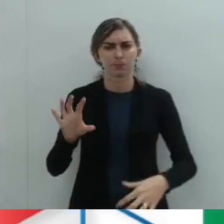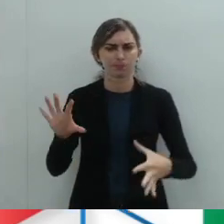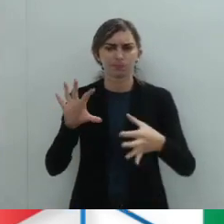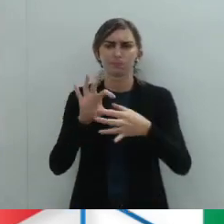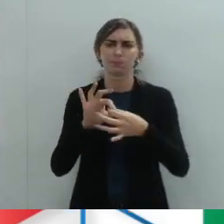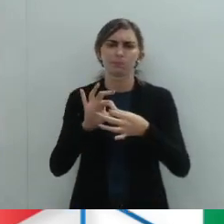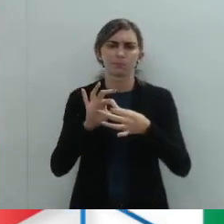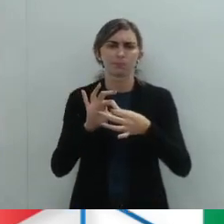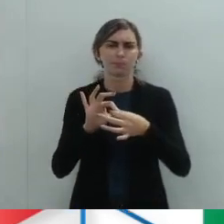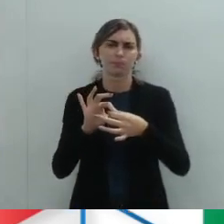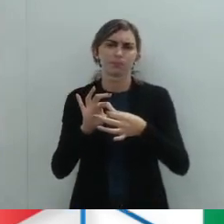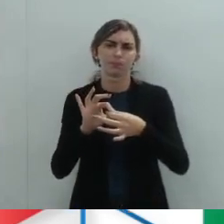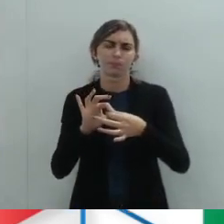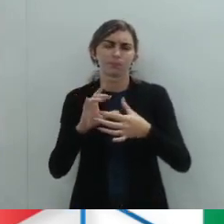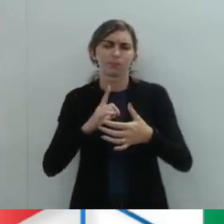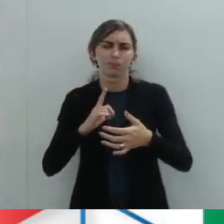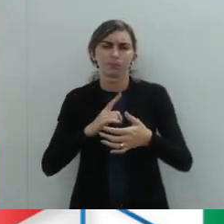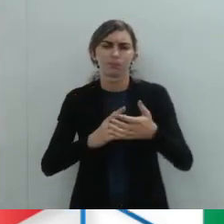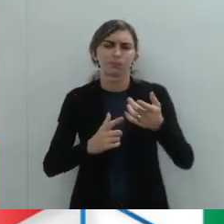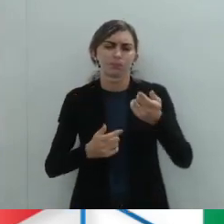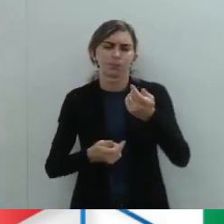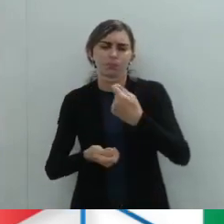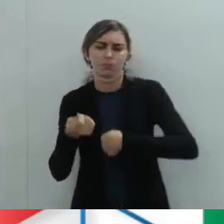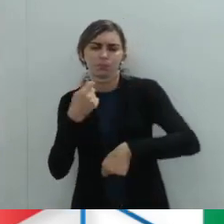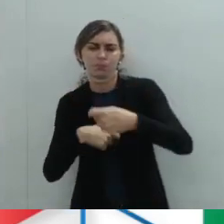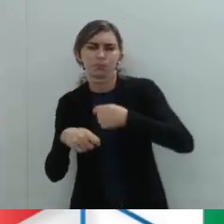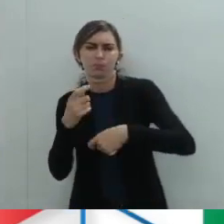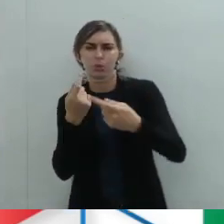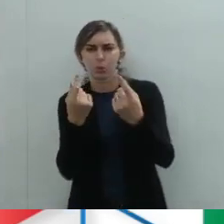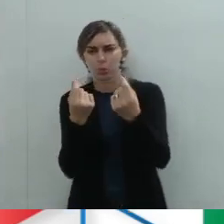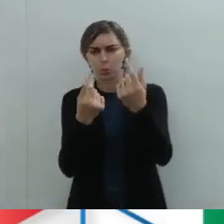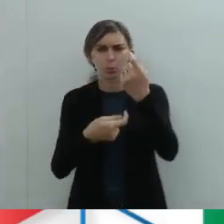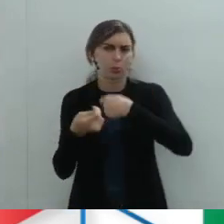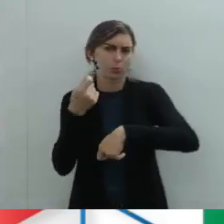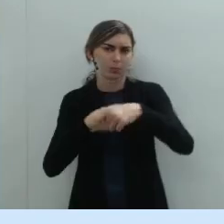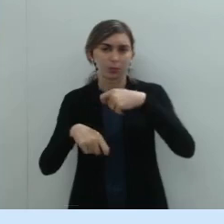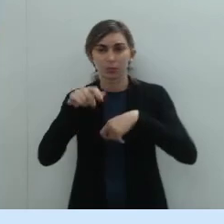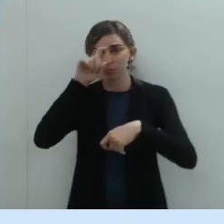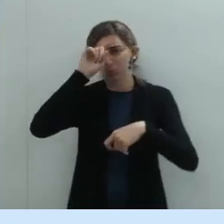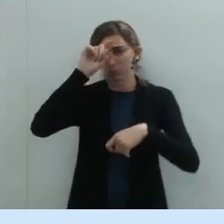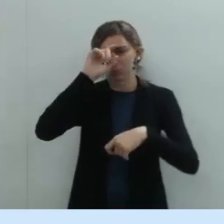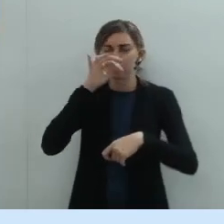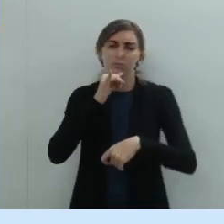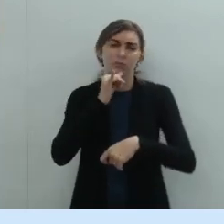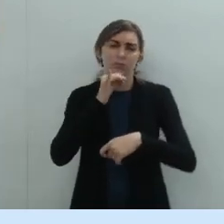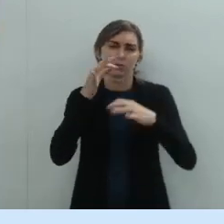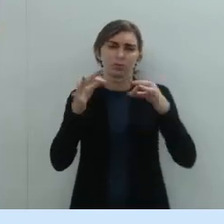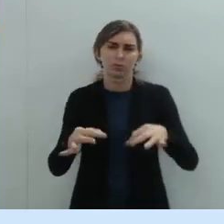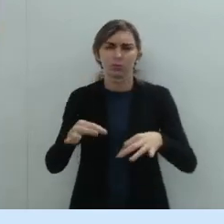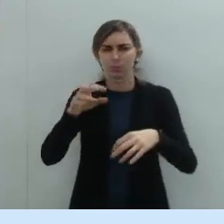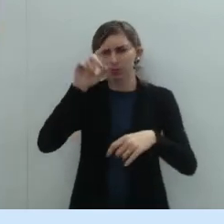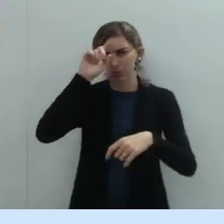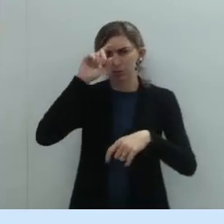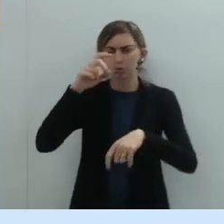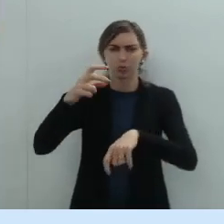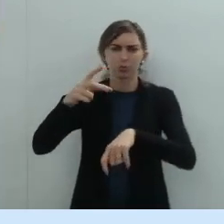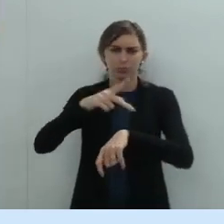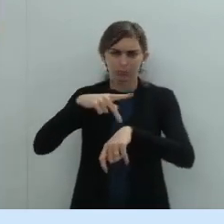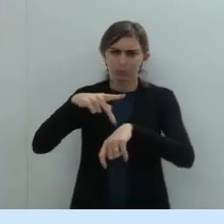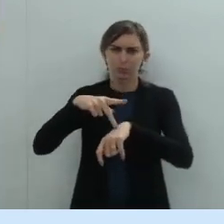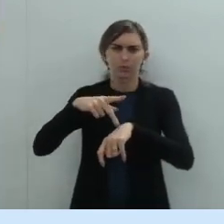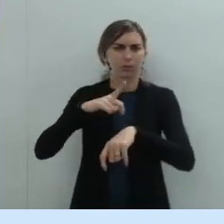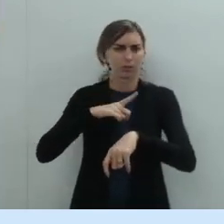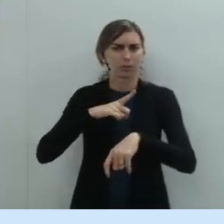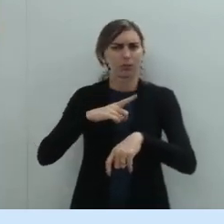né, de grandes comércios. O Egito, por exemplo, galera, O Egito é um império, foi um império